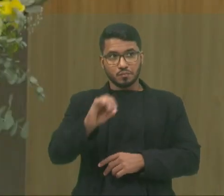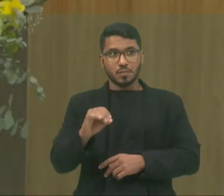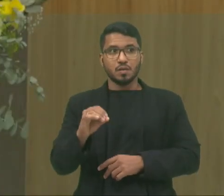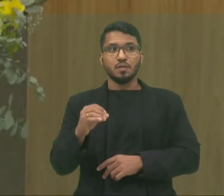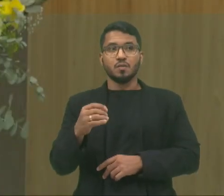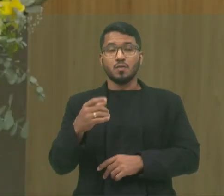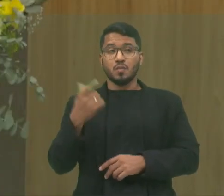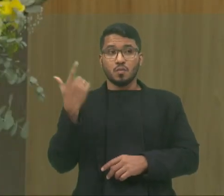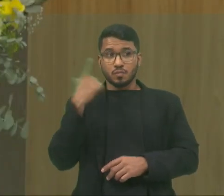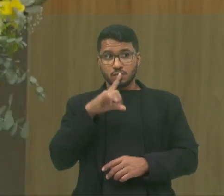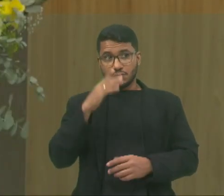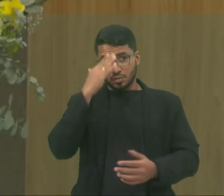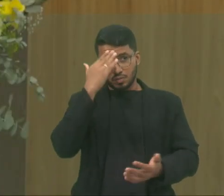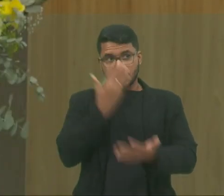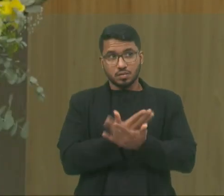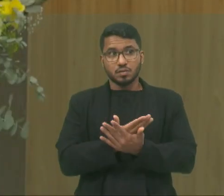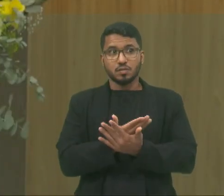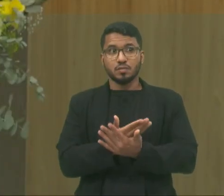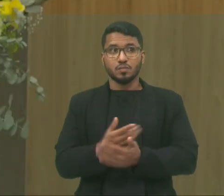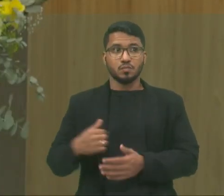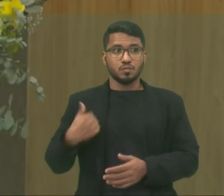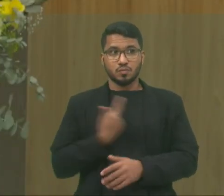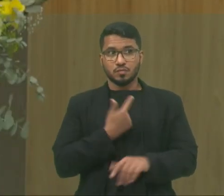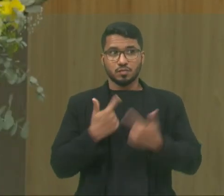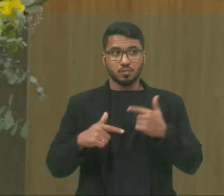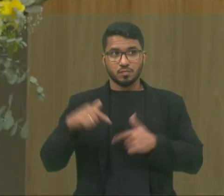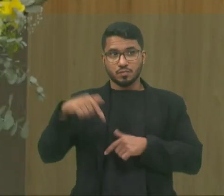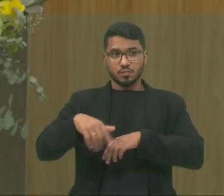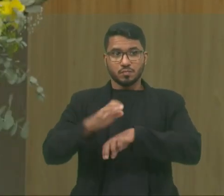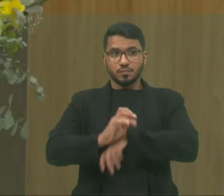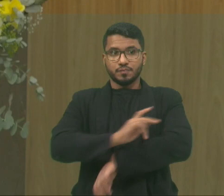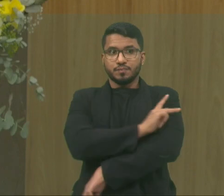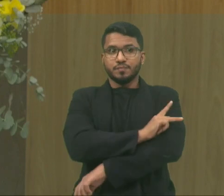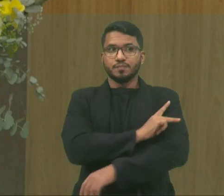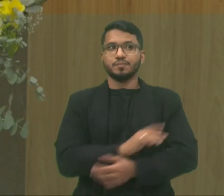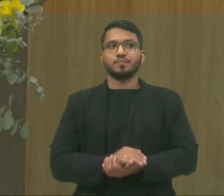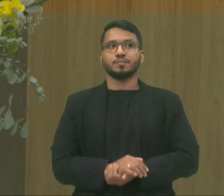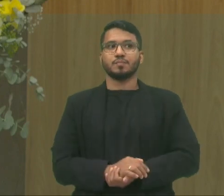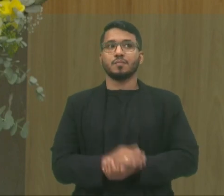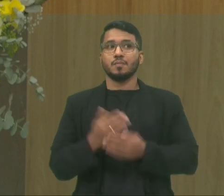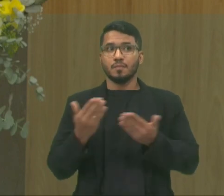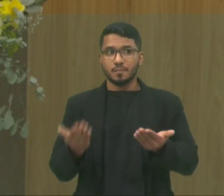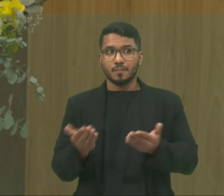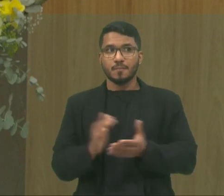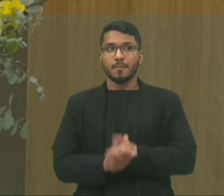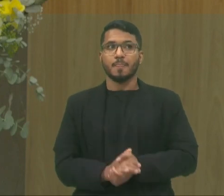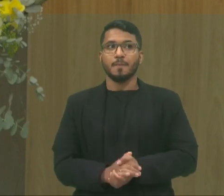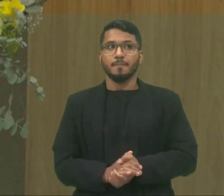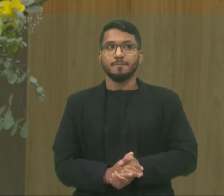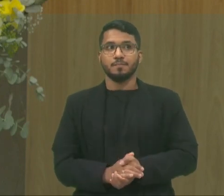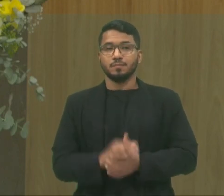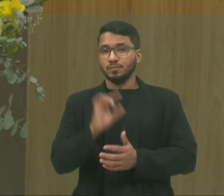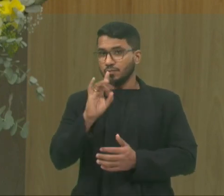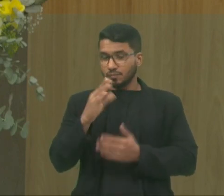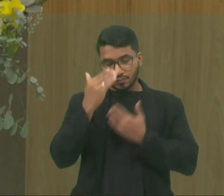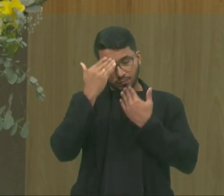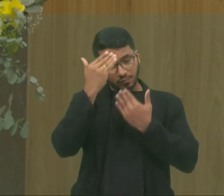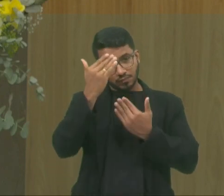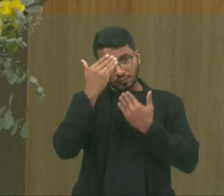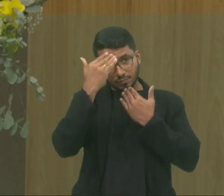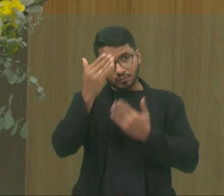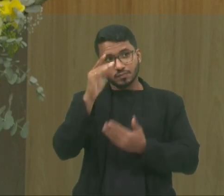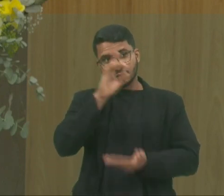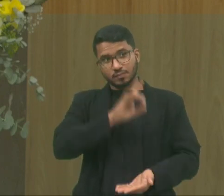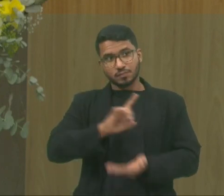a acreditar no nosso trabalho aqui no estado do Piauí. Então, gente, só agradecer mesmo, agradecer